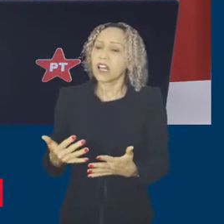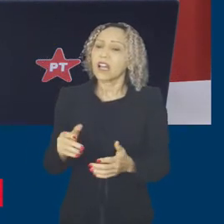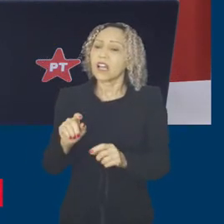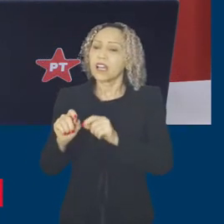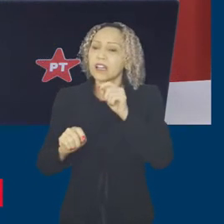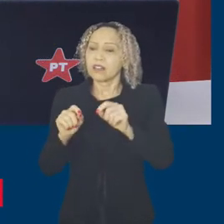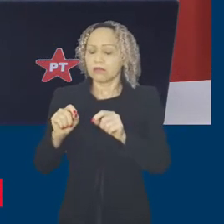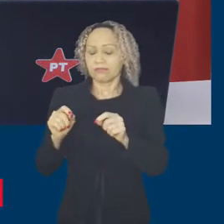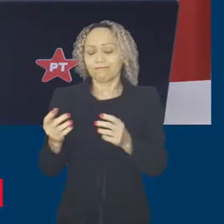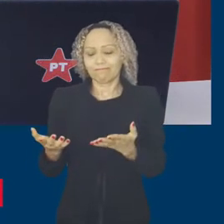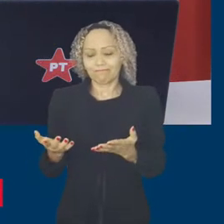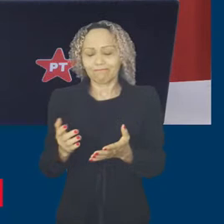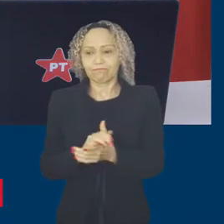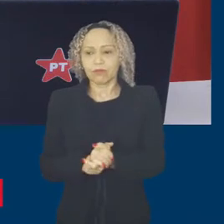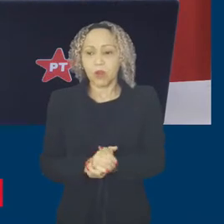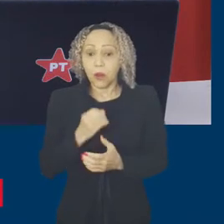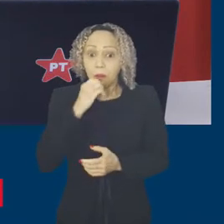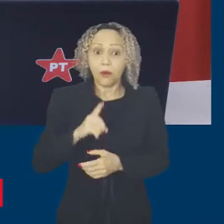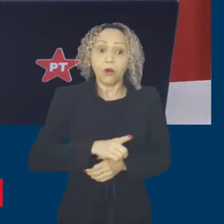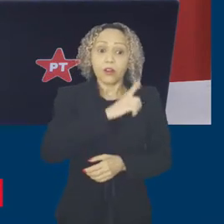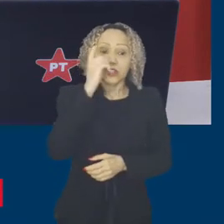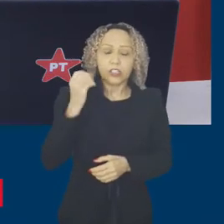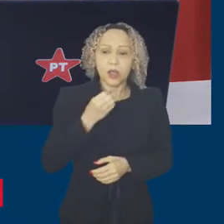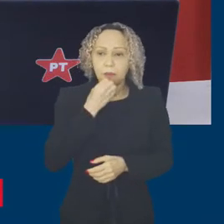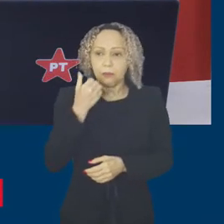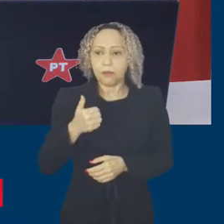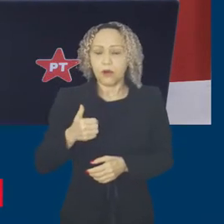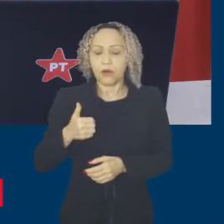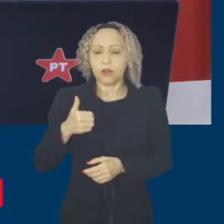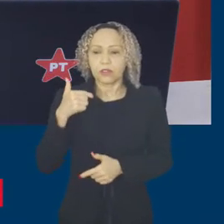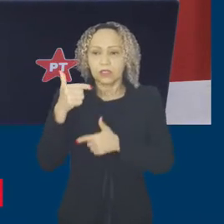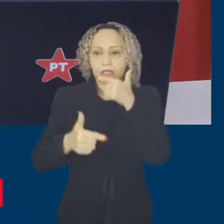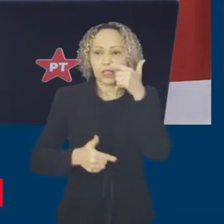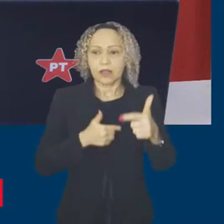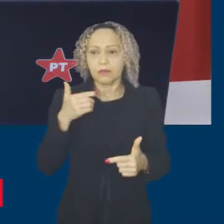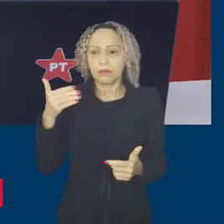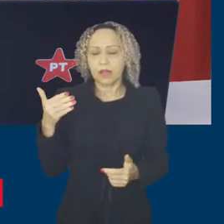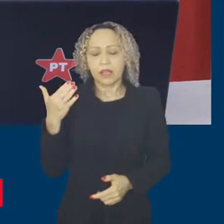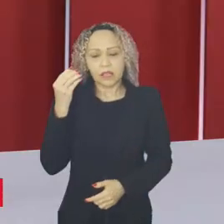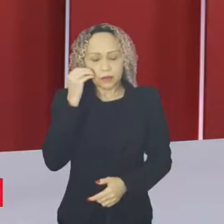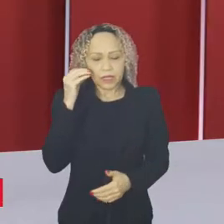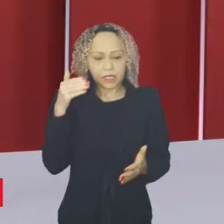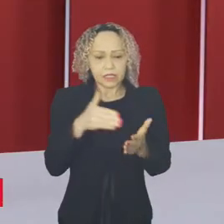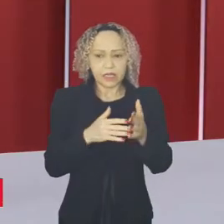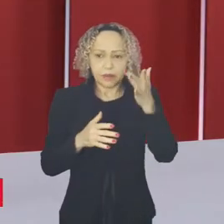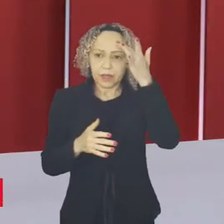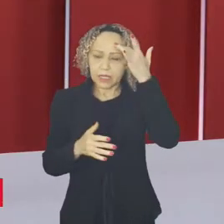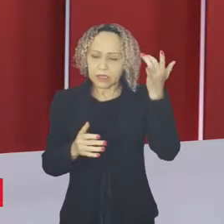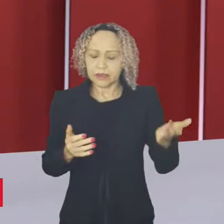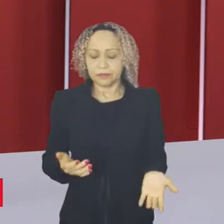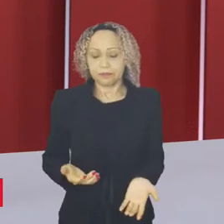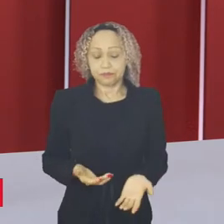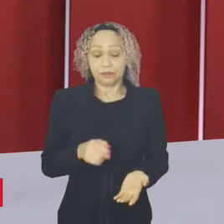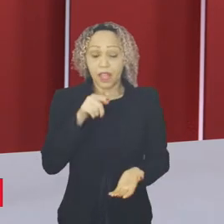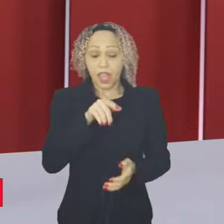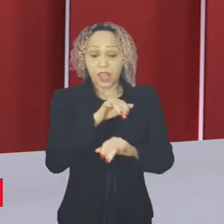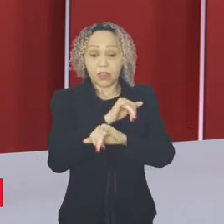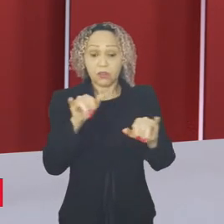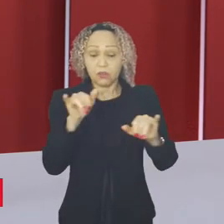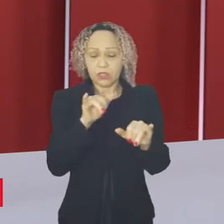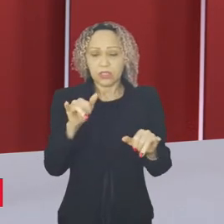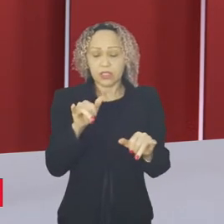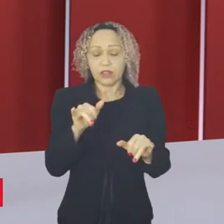nosso cenário atual. Bom dia, bom trabalho amanhã, Amanda, até amanhã. Bom dia, até amanhã. Estas e outras notícias você acompanha